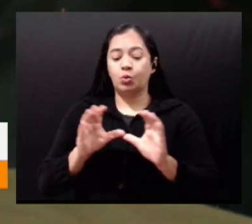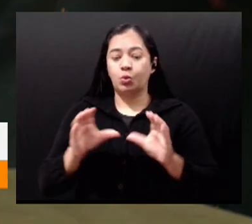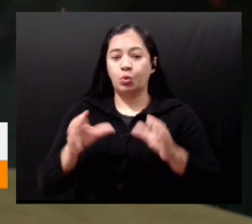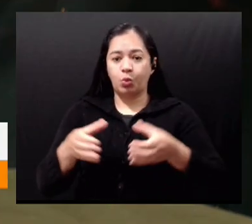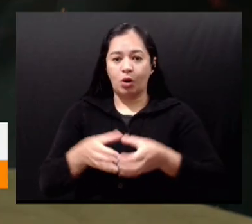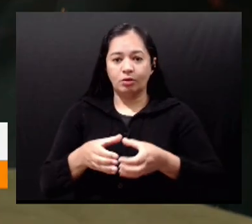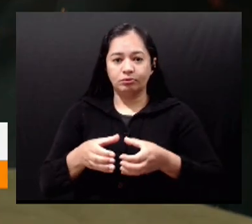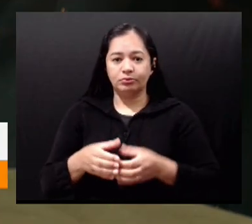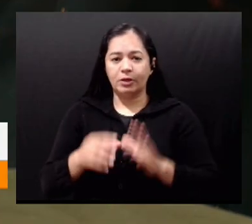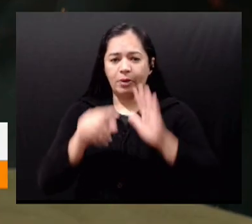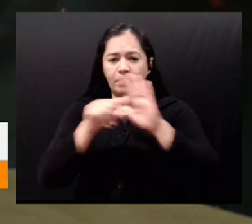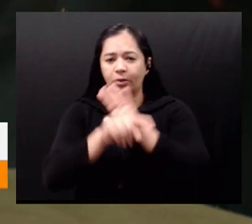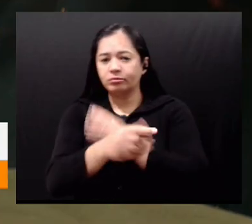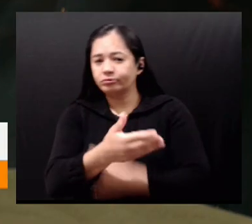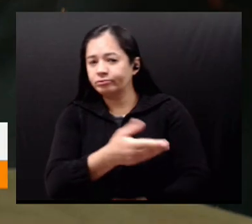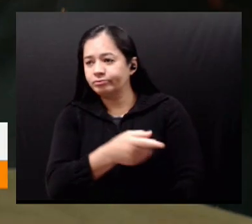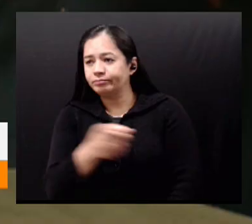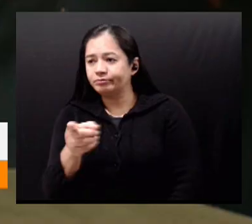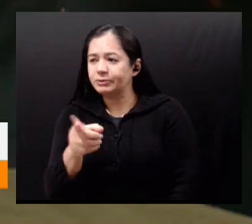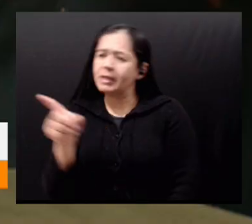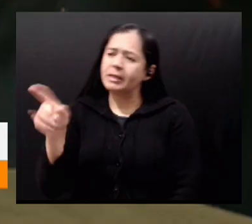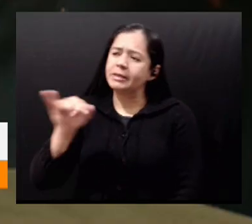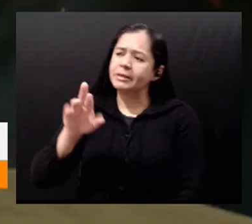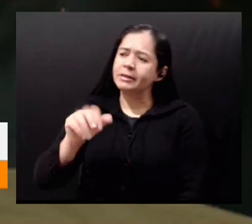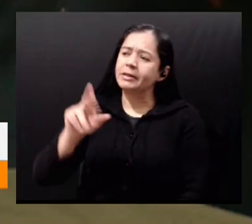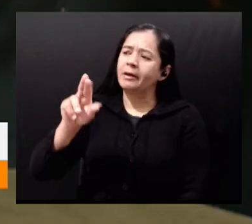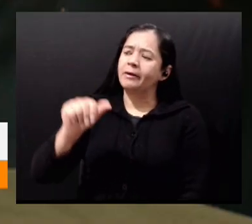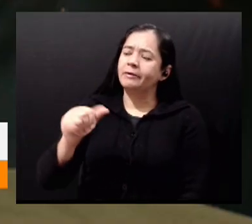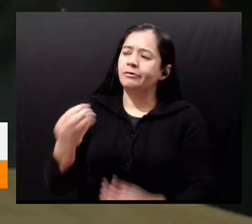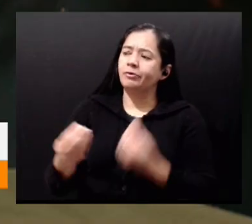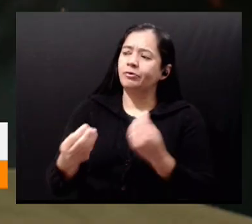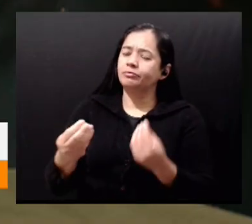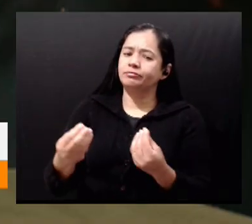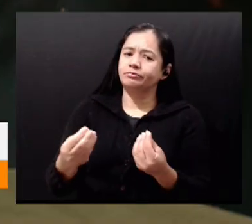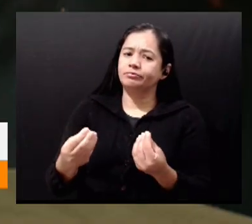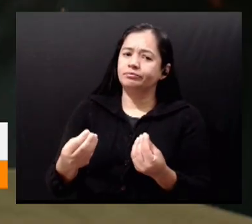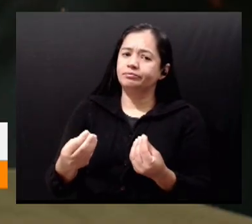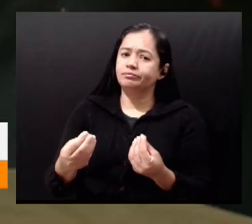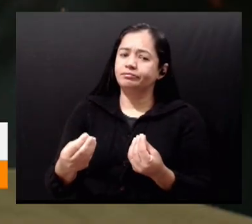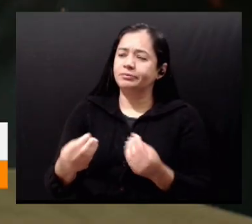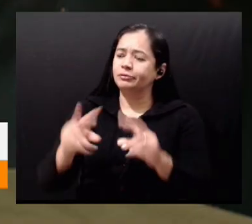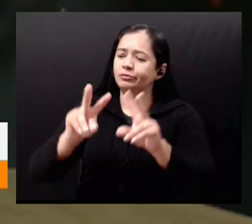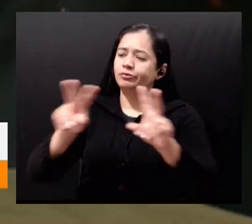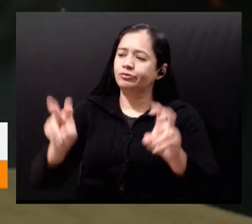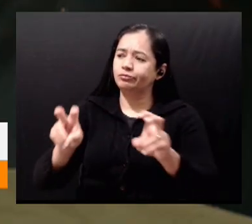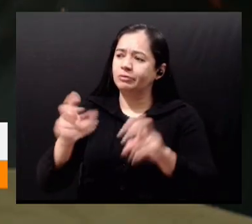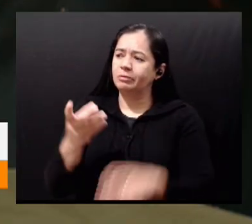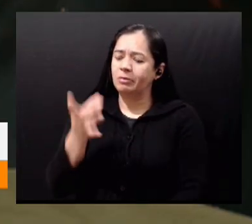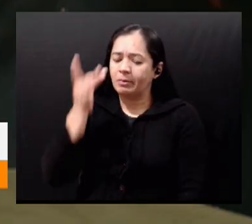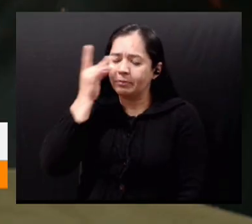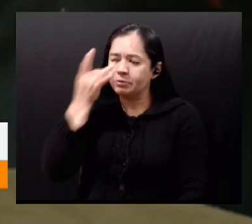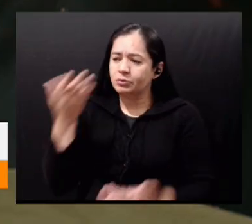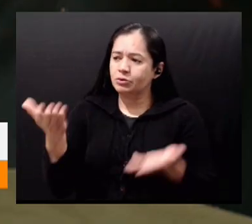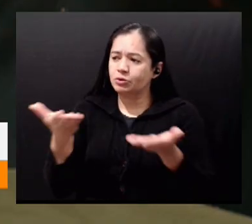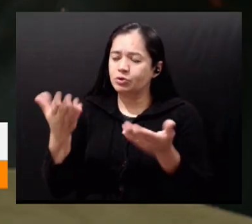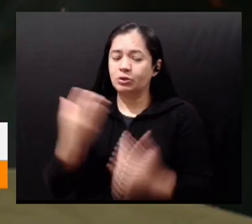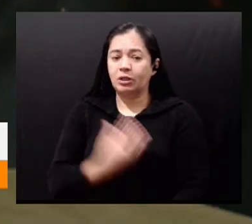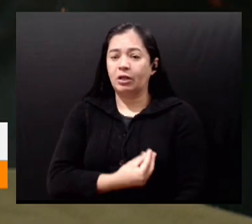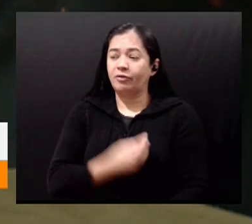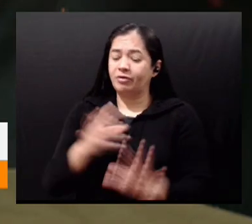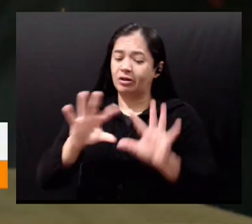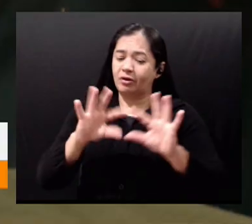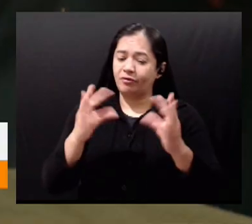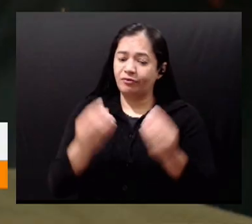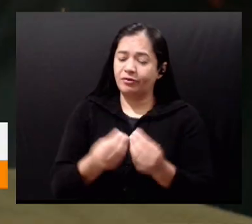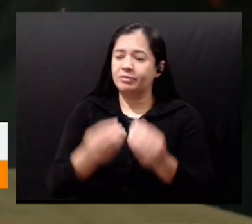você, Yara, ouvindo aí uma consideração sobre esse tema presente hoje na vida das famílias, das escolas,